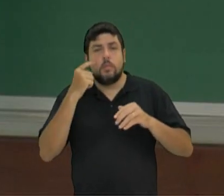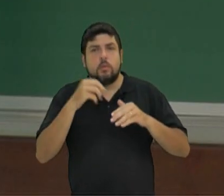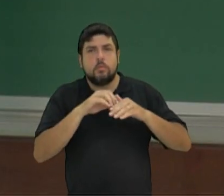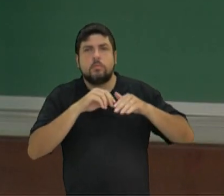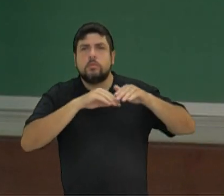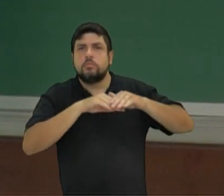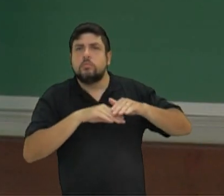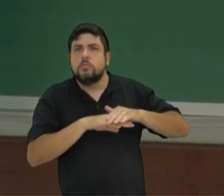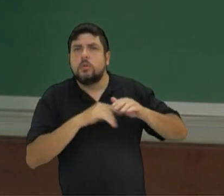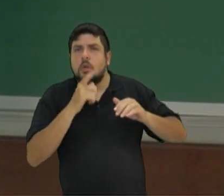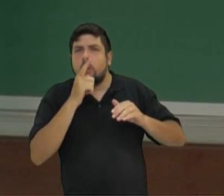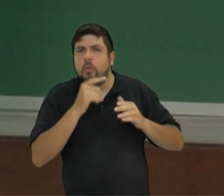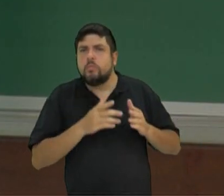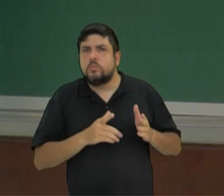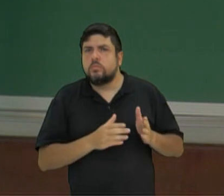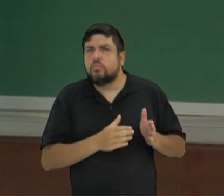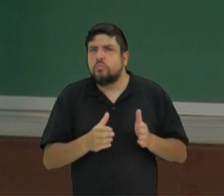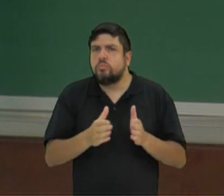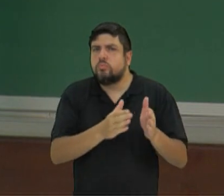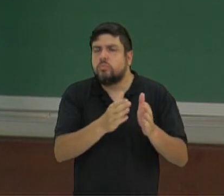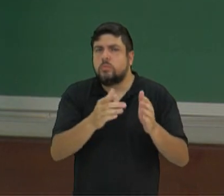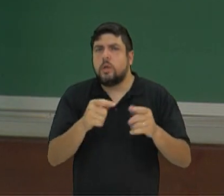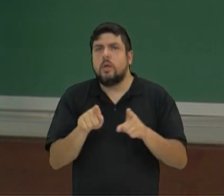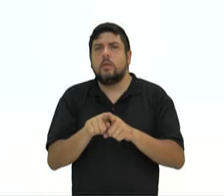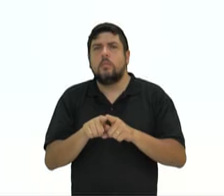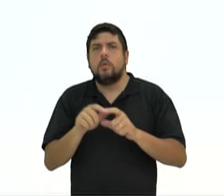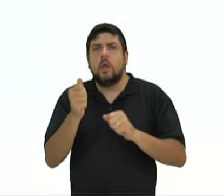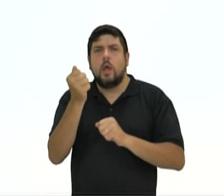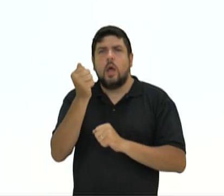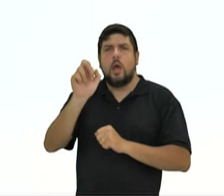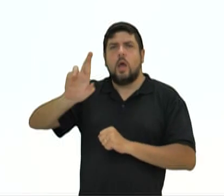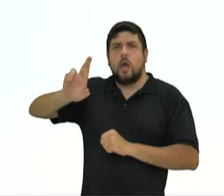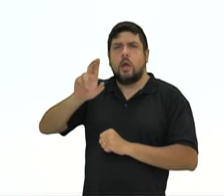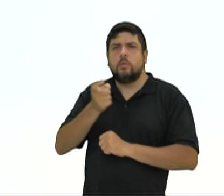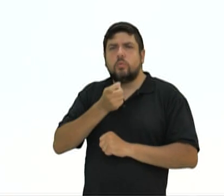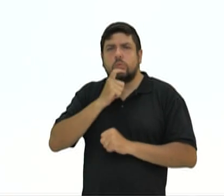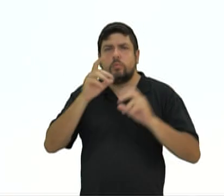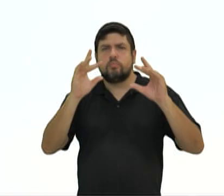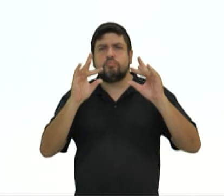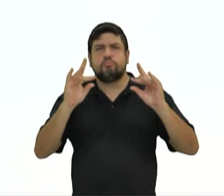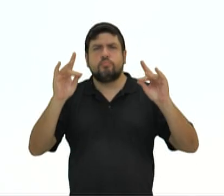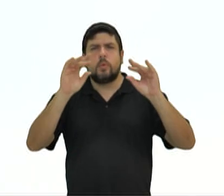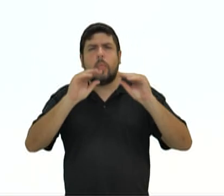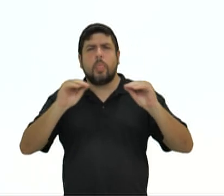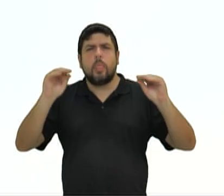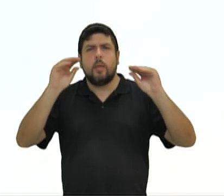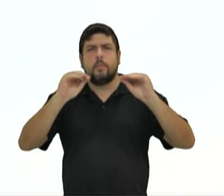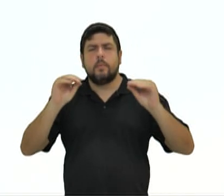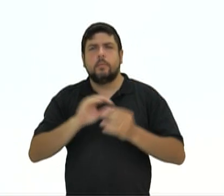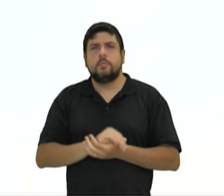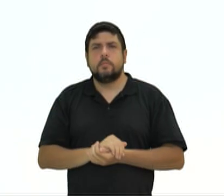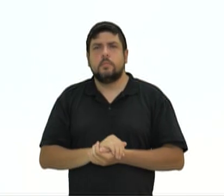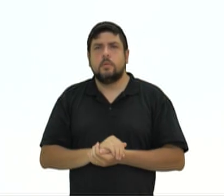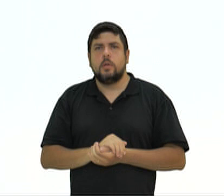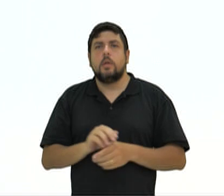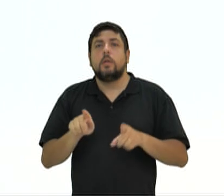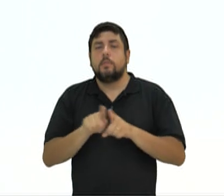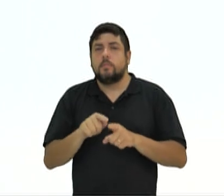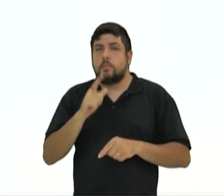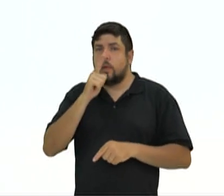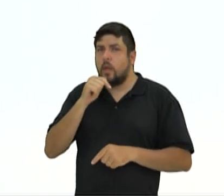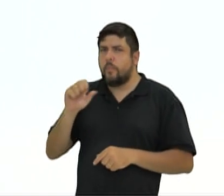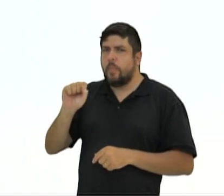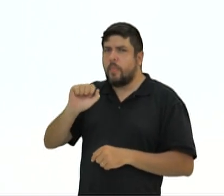lagos e cursos d'água e de umidade do ar. E também quanto nós temos da água salgada e da